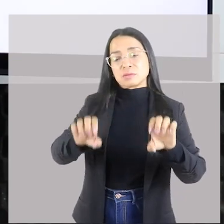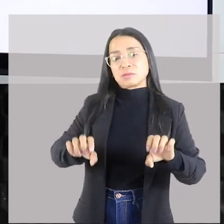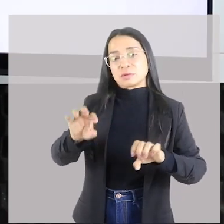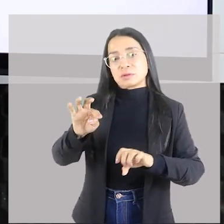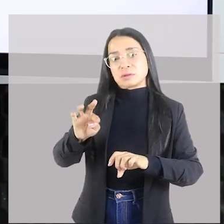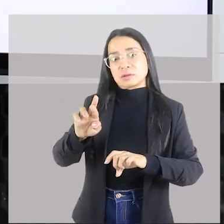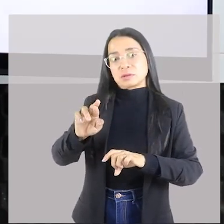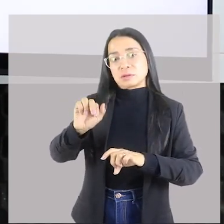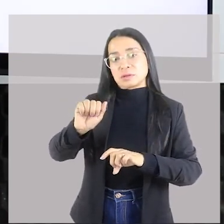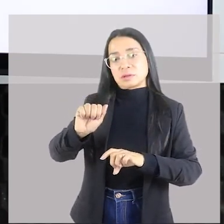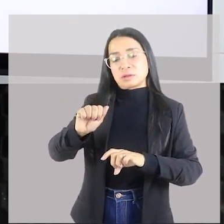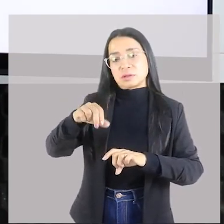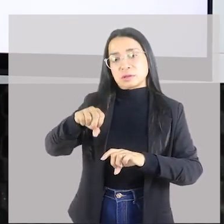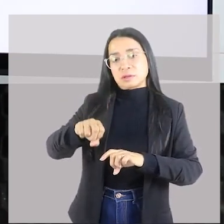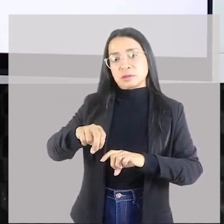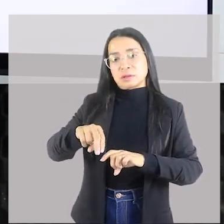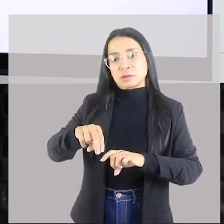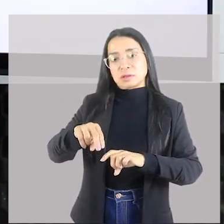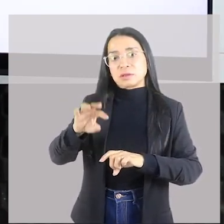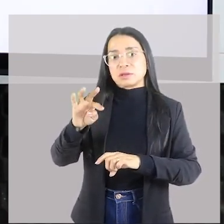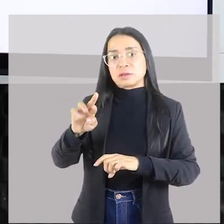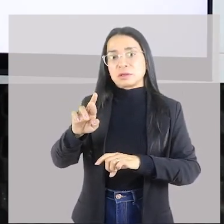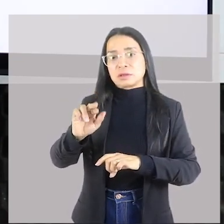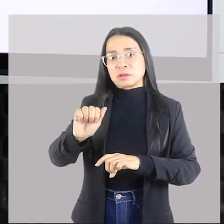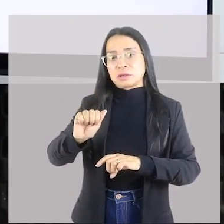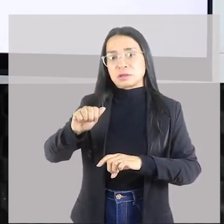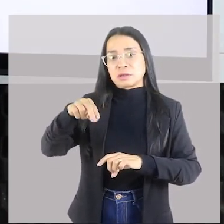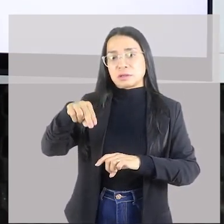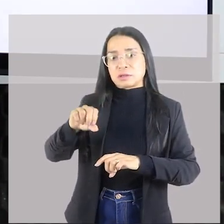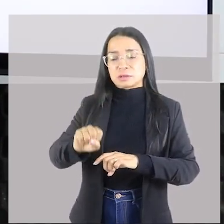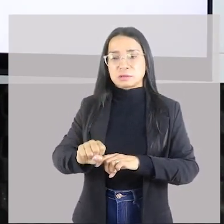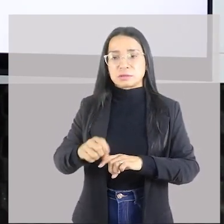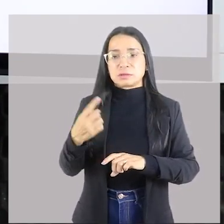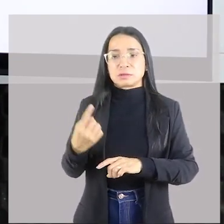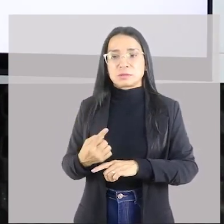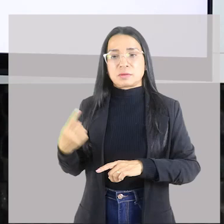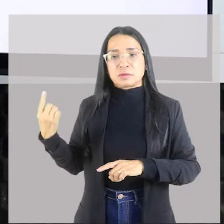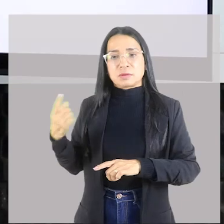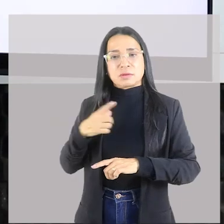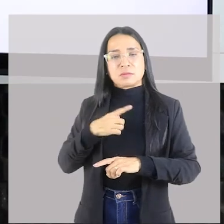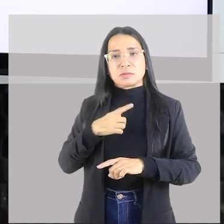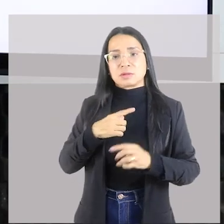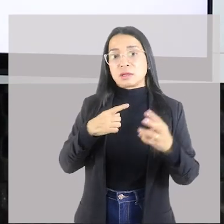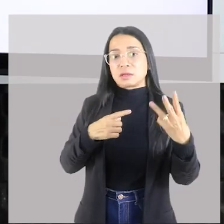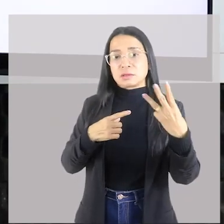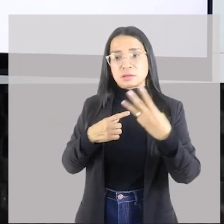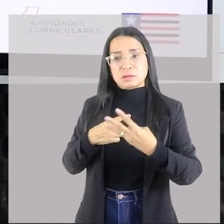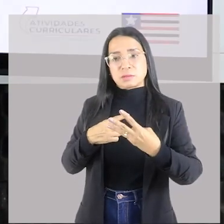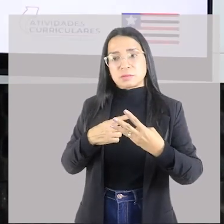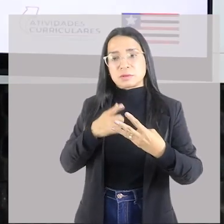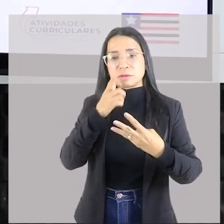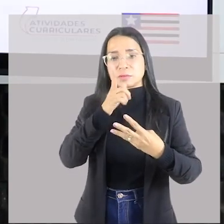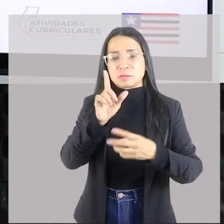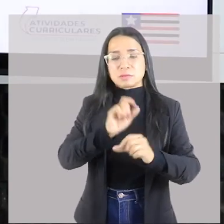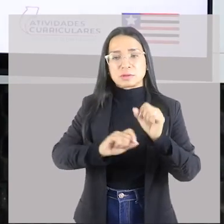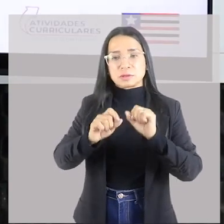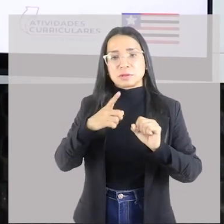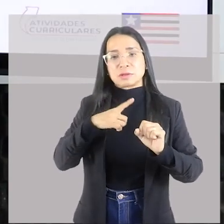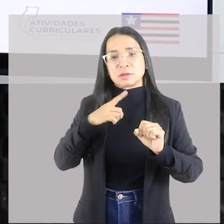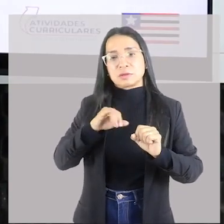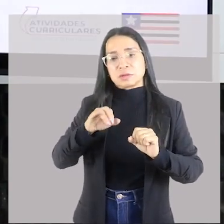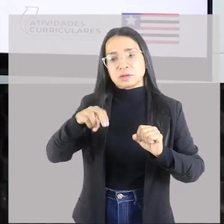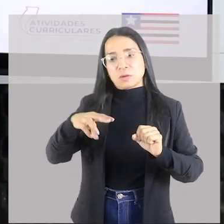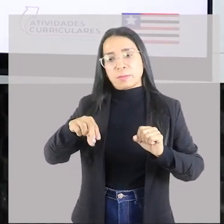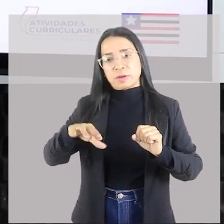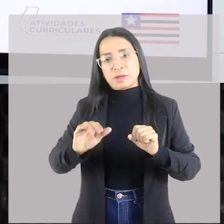E quando você tem tripla, você não consegue mais ter aquela isomeria. Quando você tem tripla, você não consegue mais ter aquela